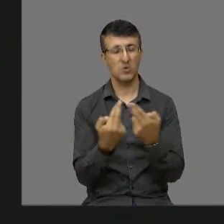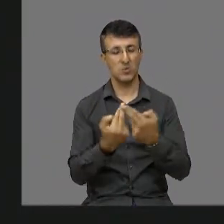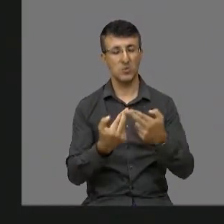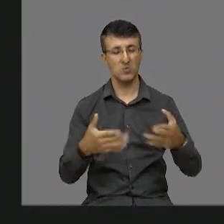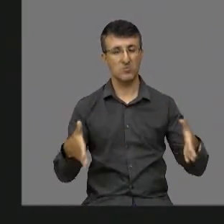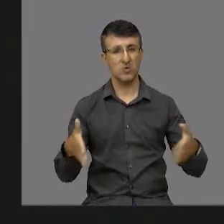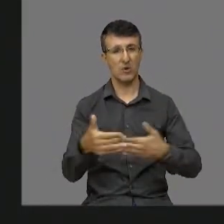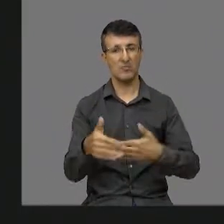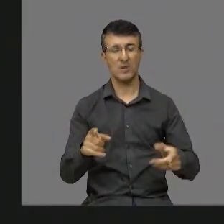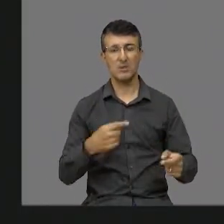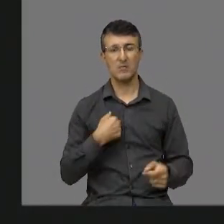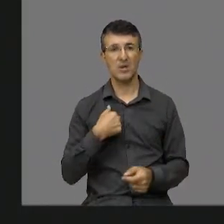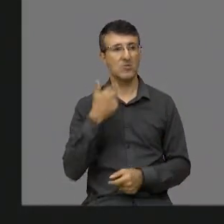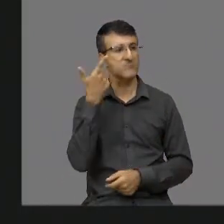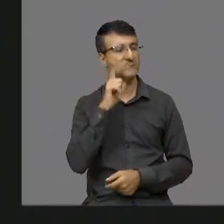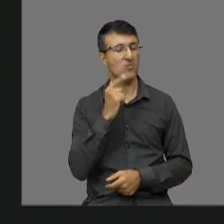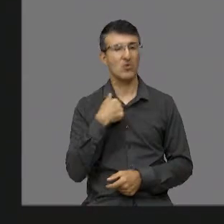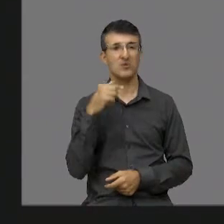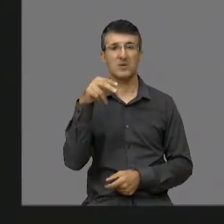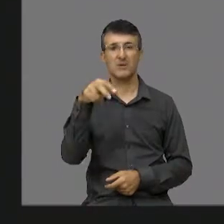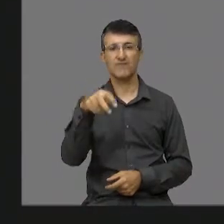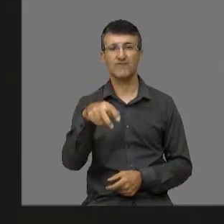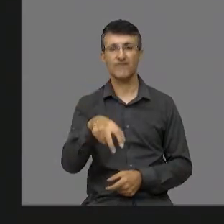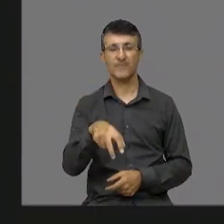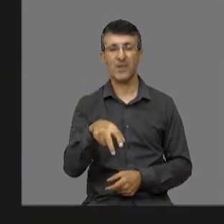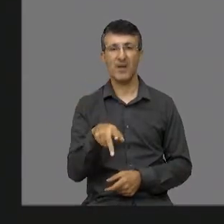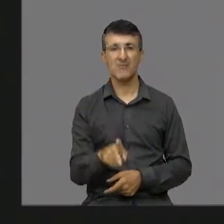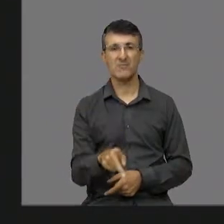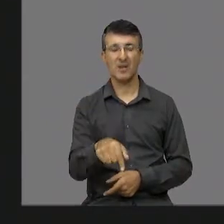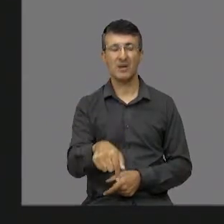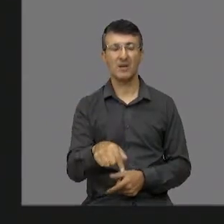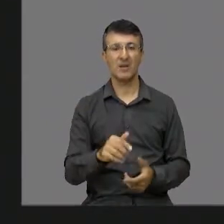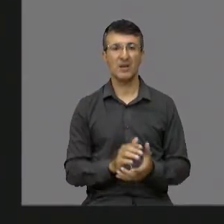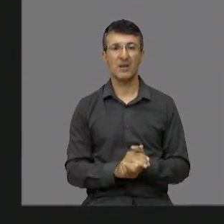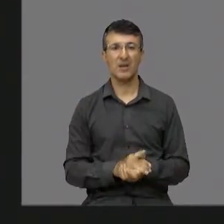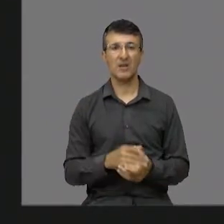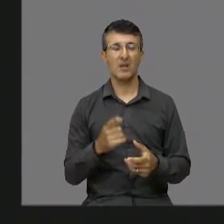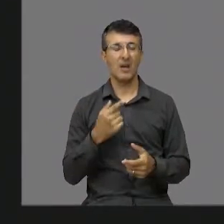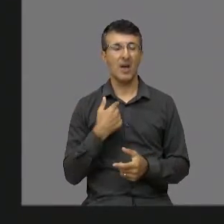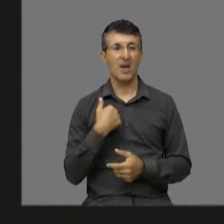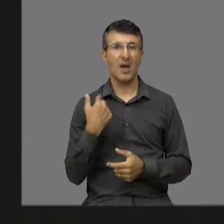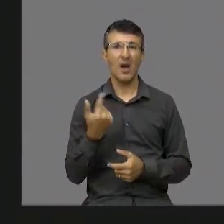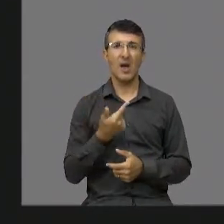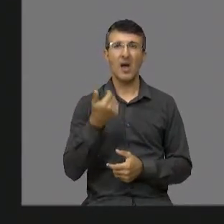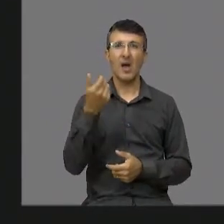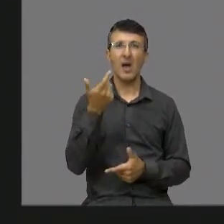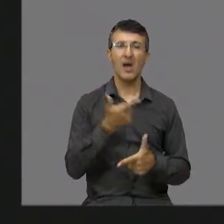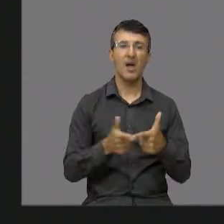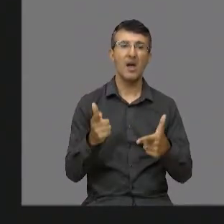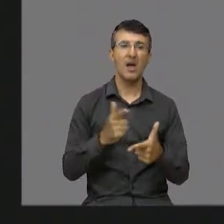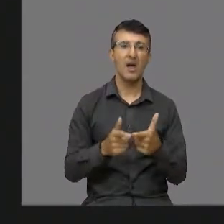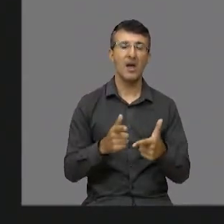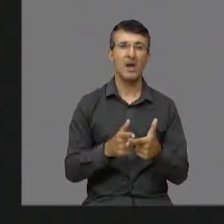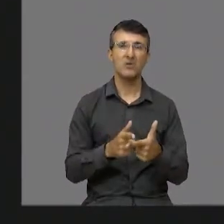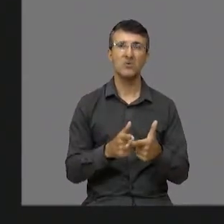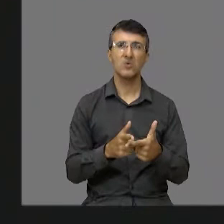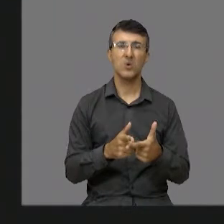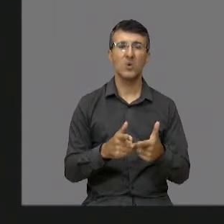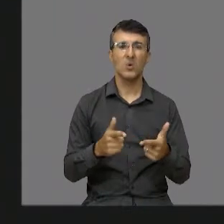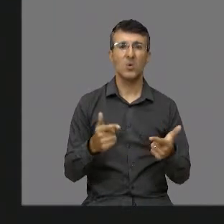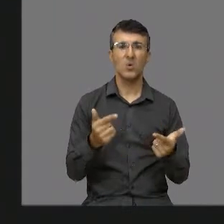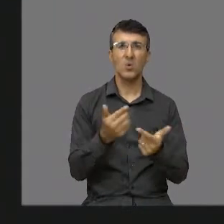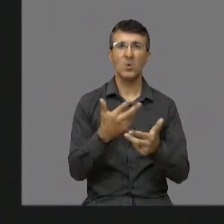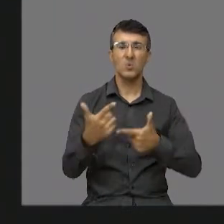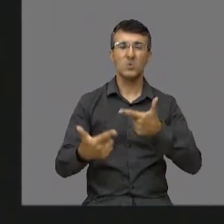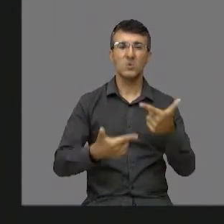conseguir ficar. Eu até estava falando com ela, eu não sabia, né, os dados ainda, no dia de hoje, mesmo com esse trabalho que vocês